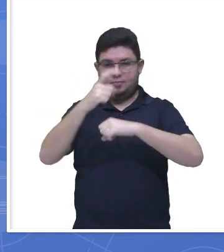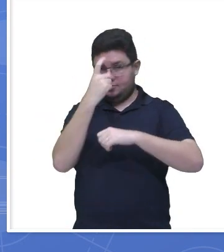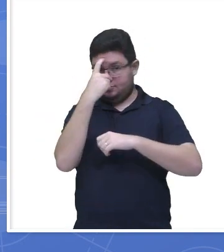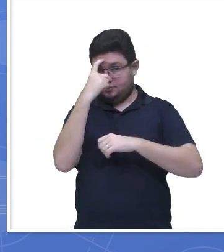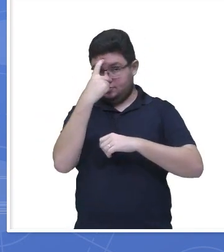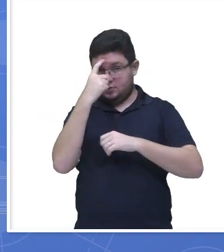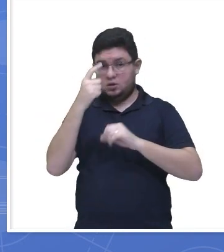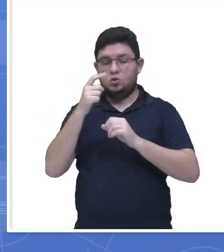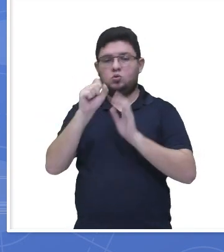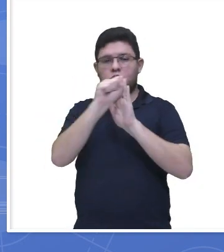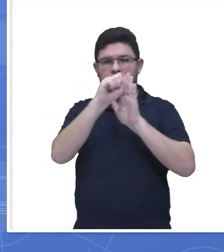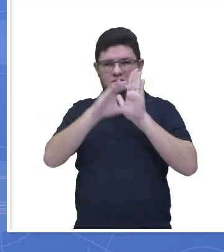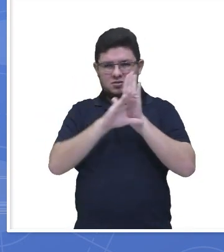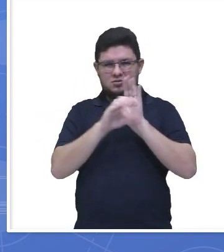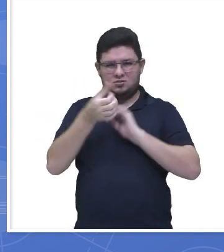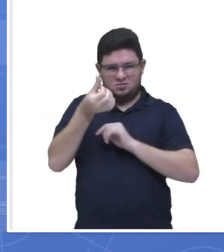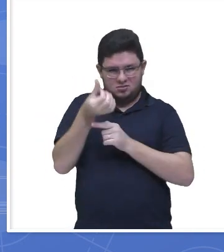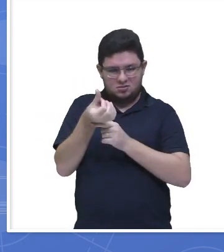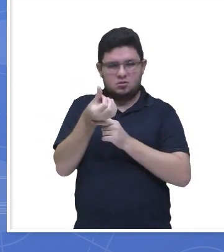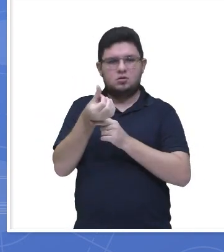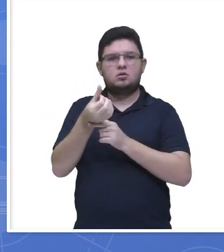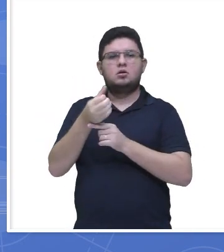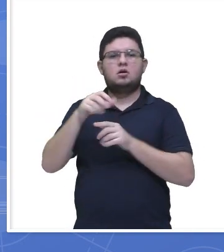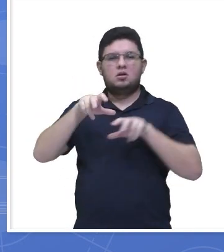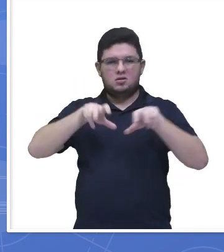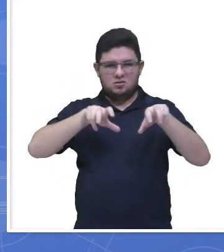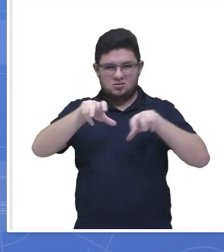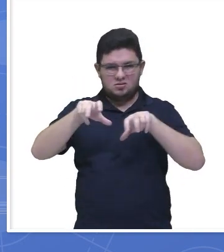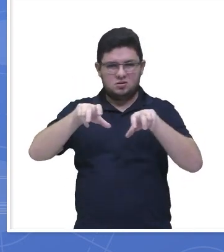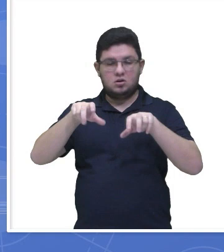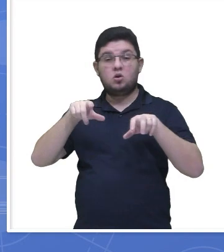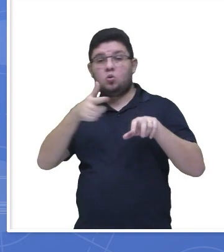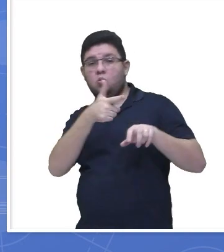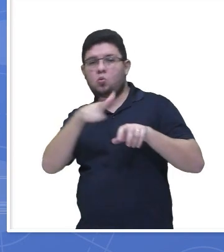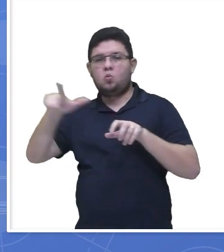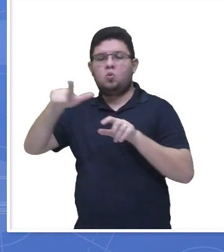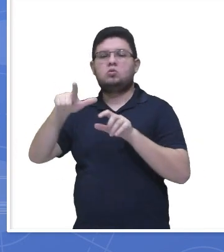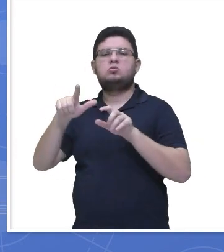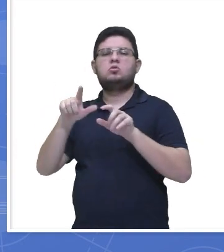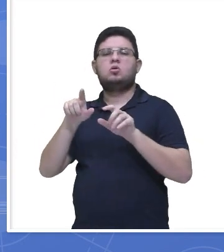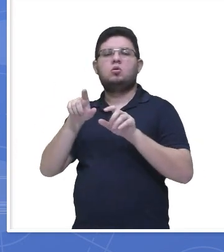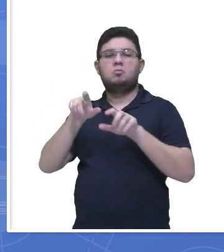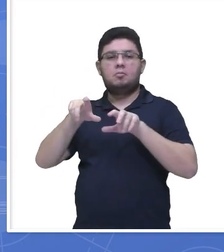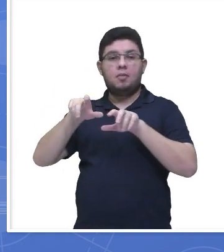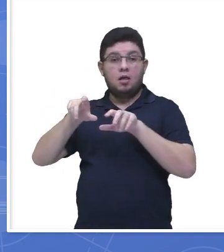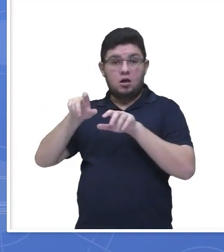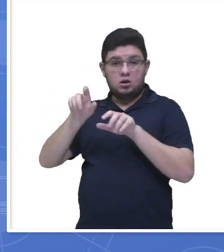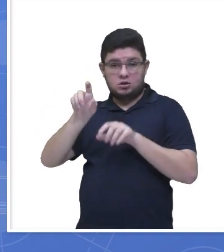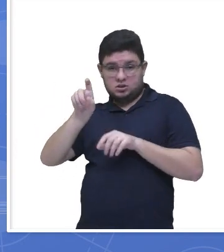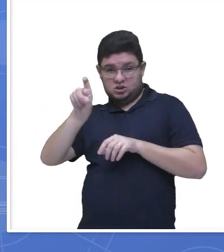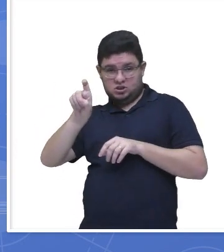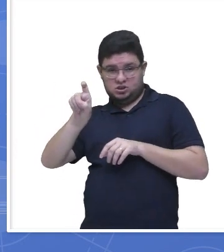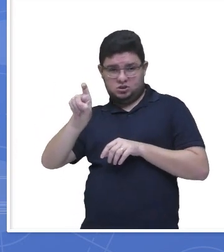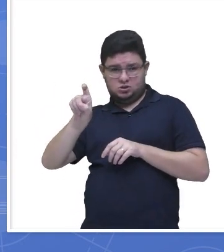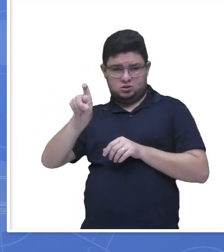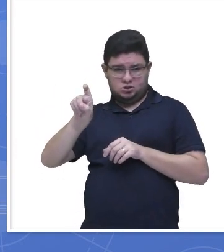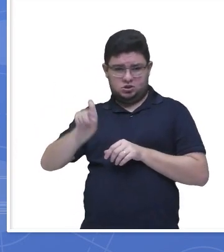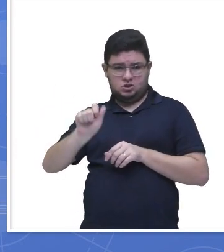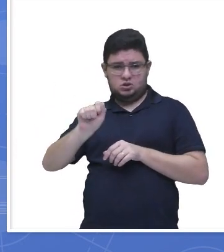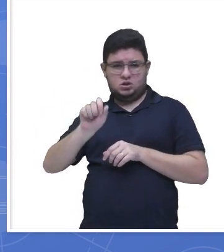com uma modalidade de um jogo chamado chaturanga. Então, a gente associa aí,